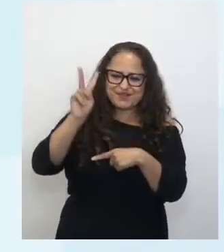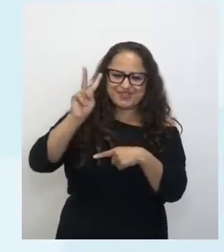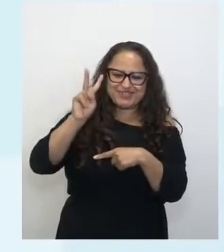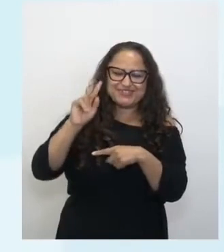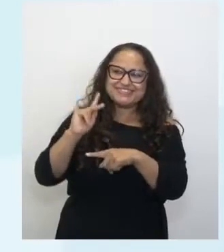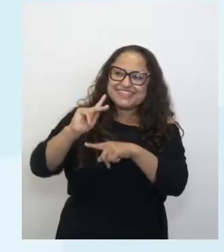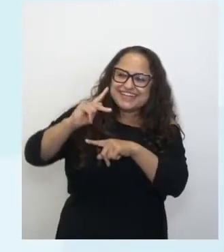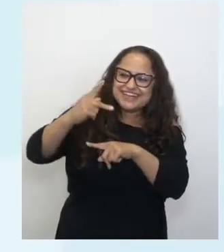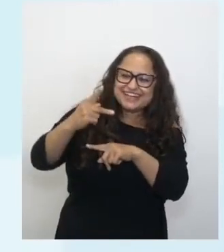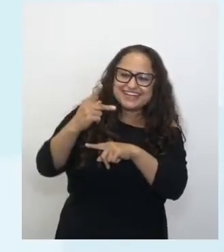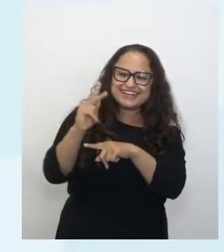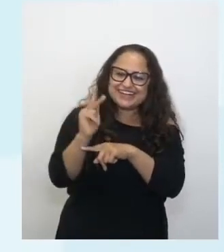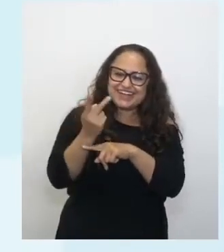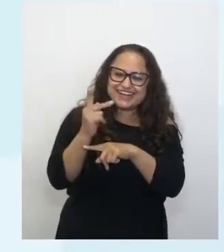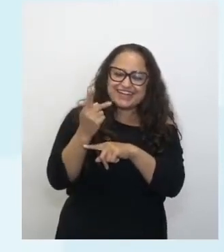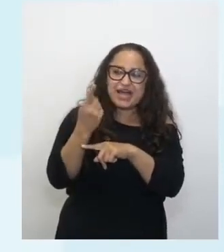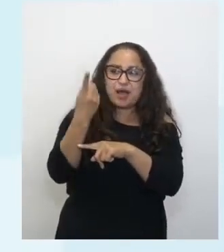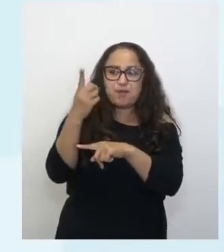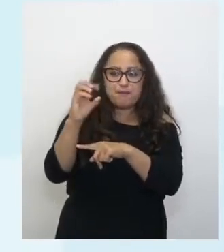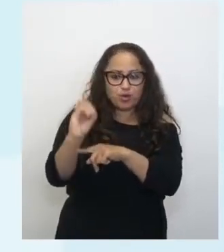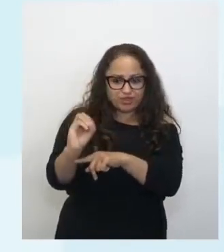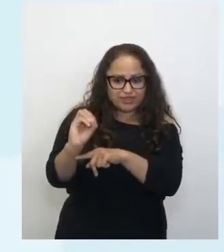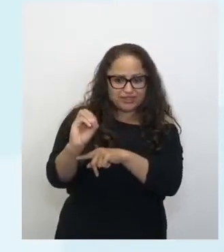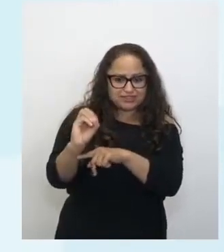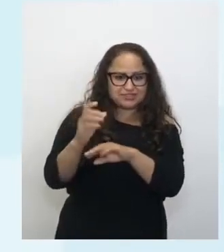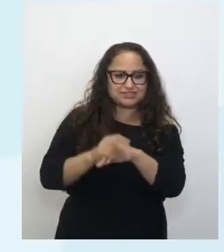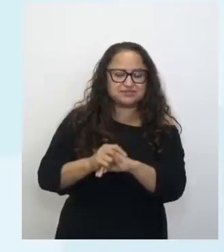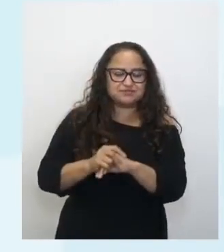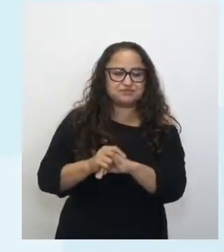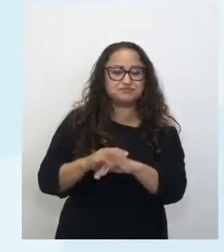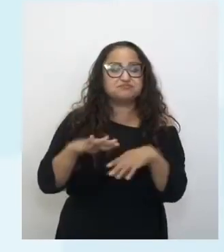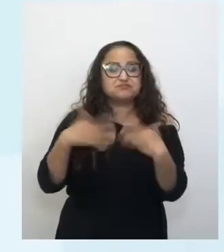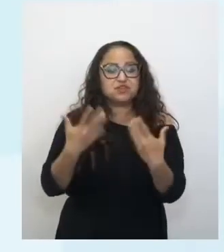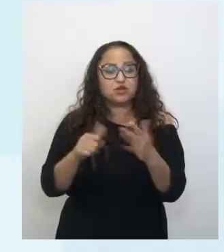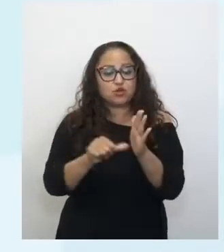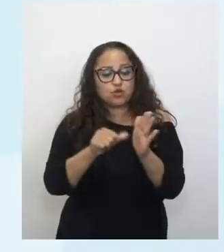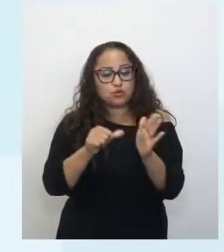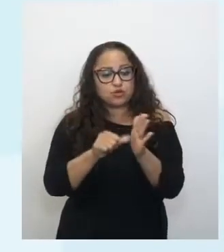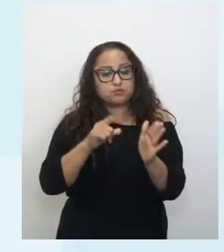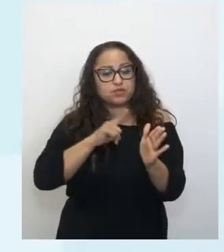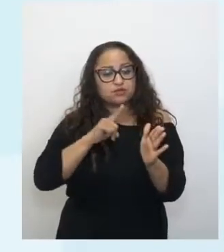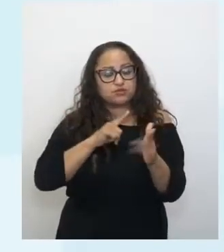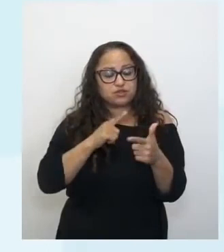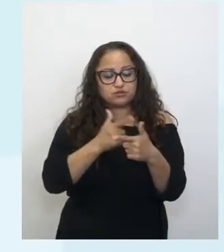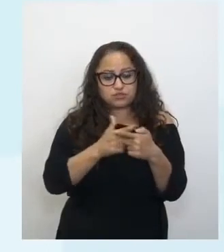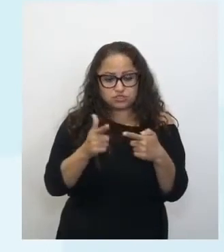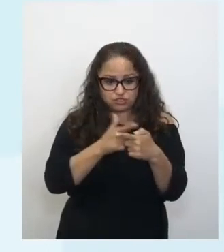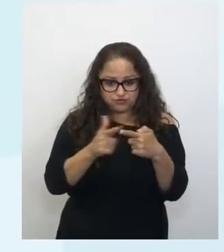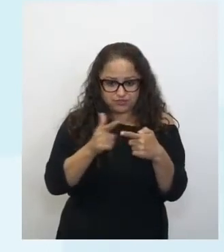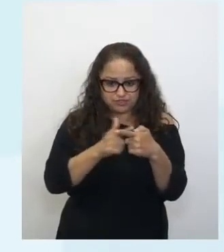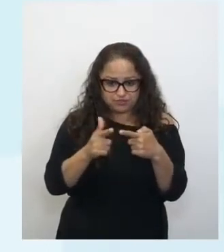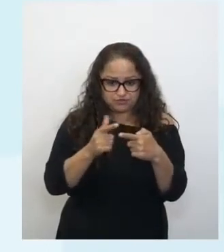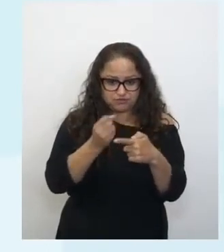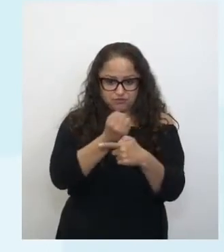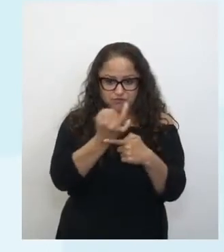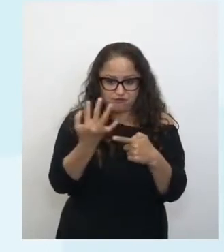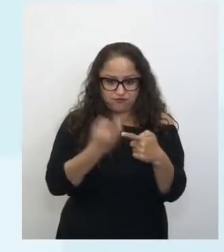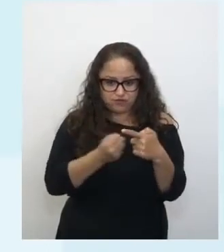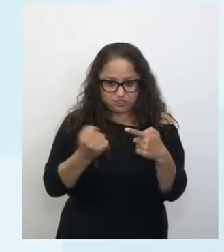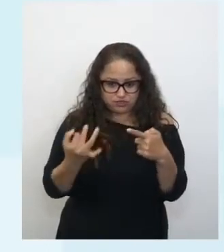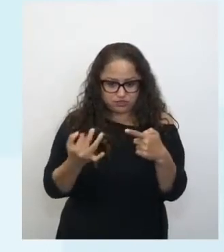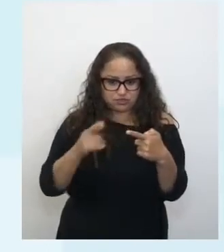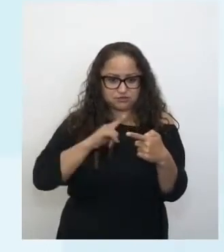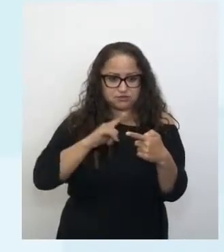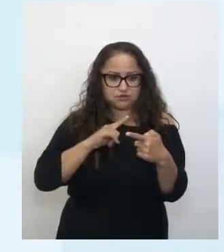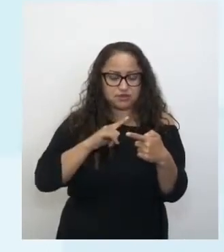três por 10 Desculpa então aqui no primeiro caso eu tenho uma divisão entre frações repete